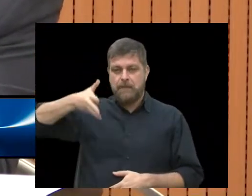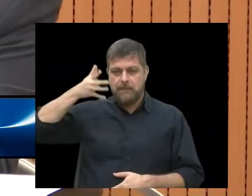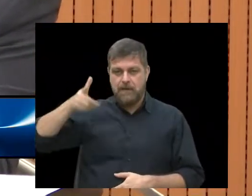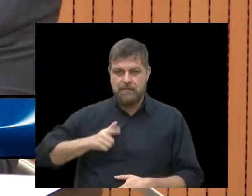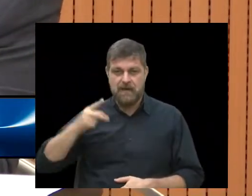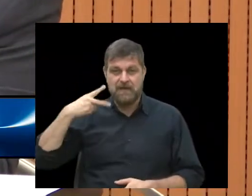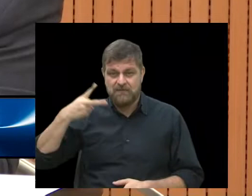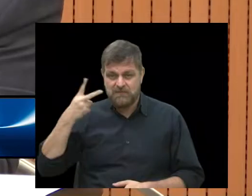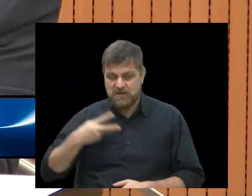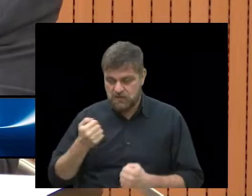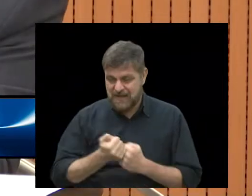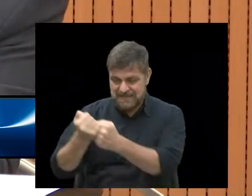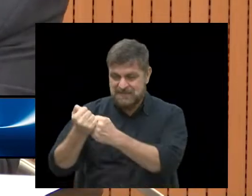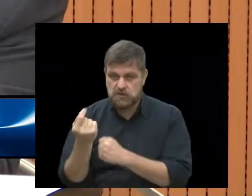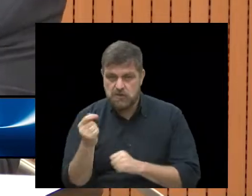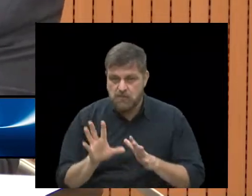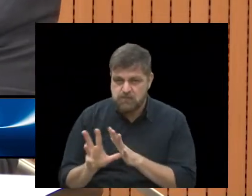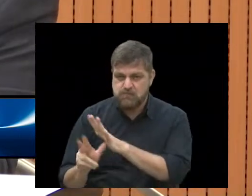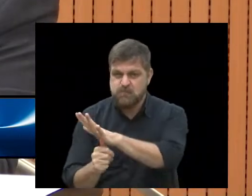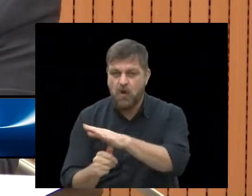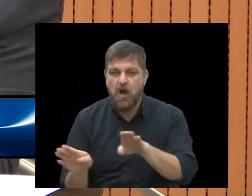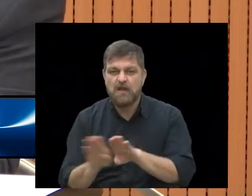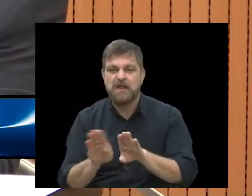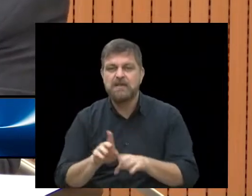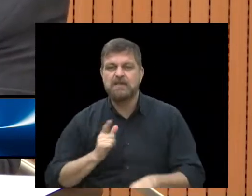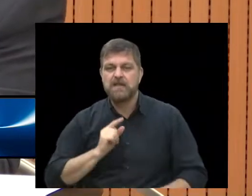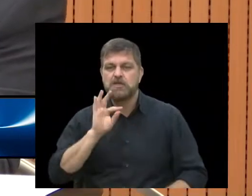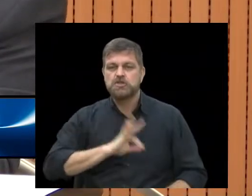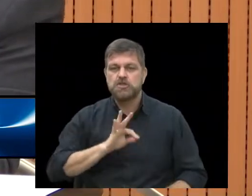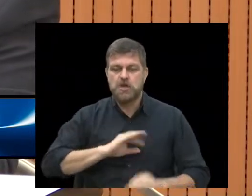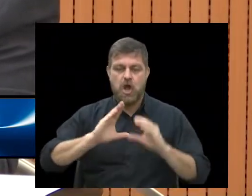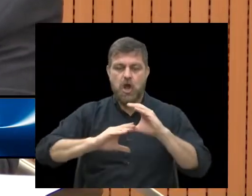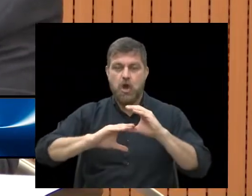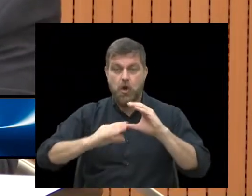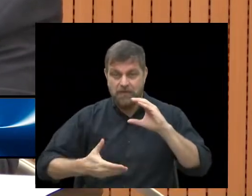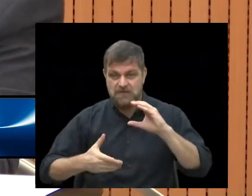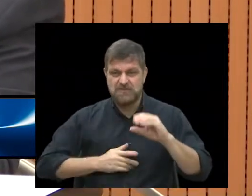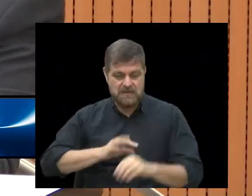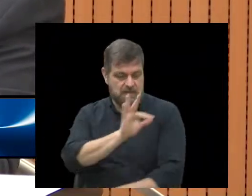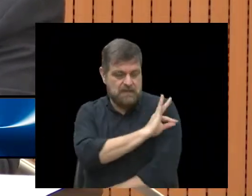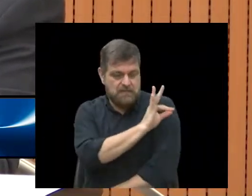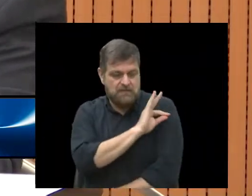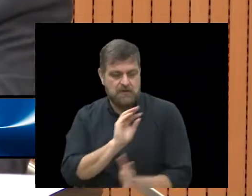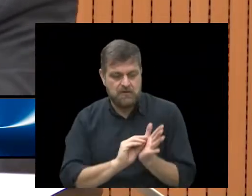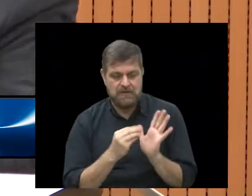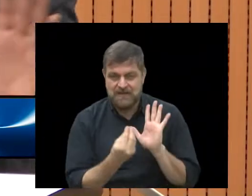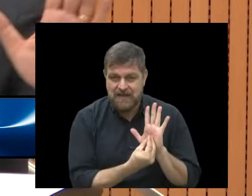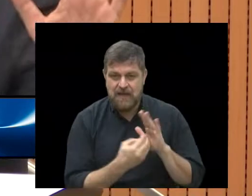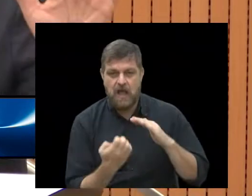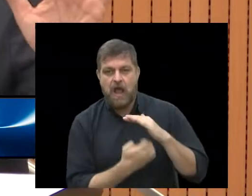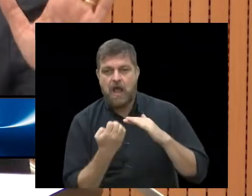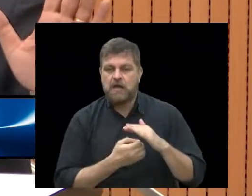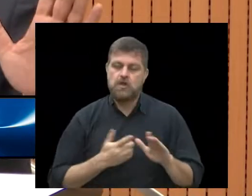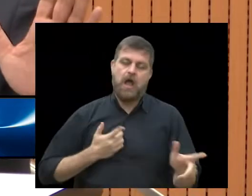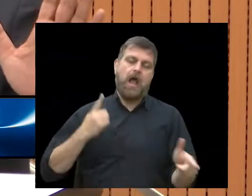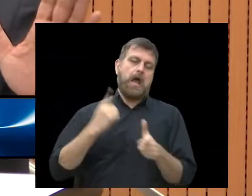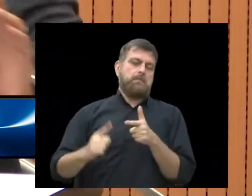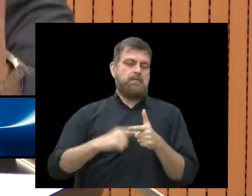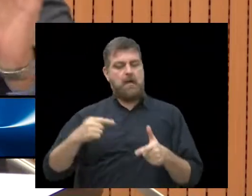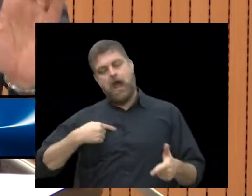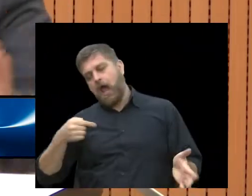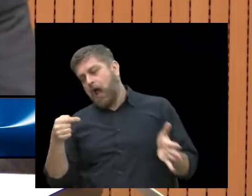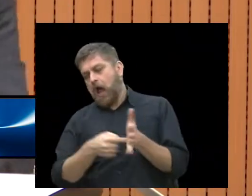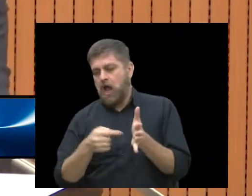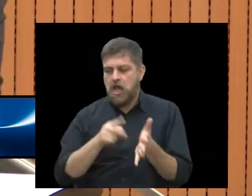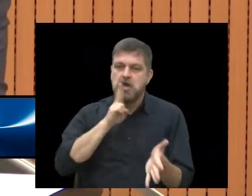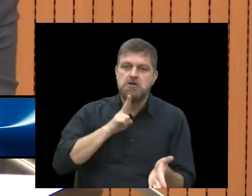pegar dinheiro de assessor, pega dinheiro de comissionados na prefeitura, na Sanasa, na INDEC, aí vai virar problema. Aí